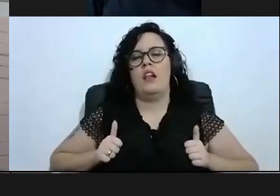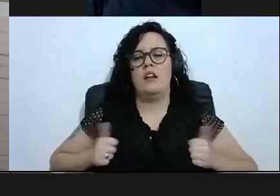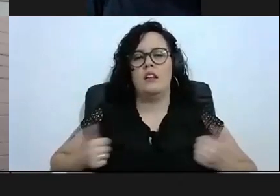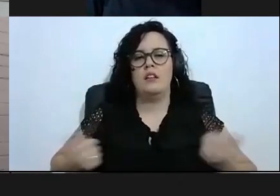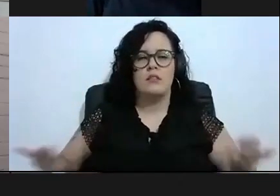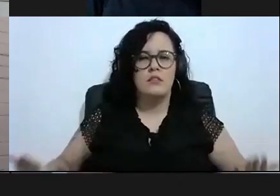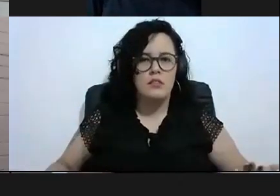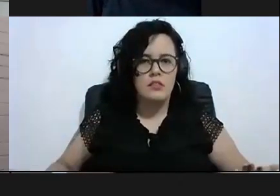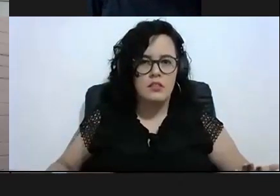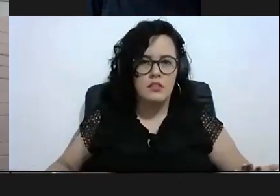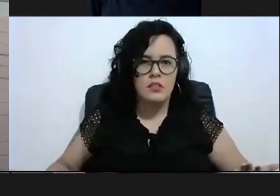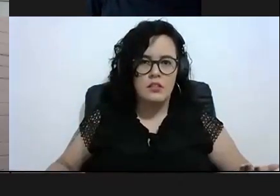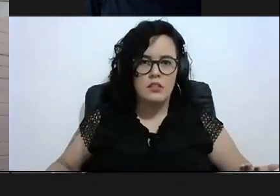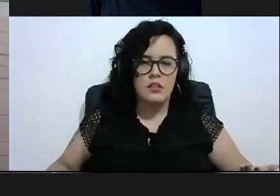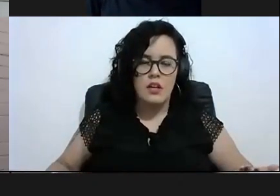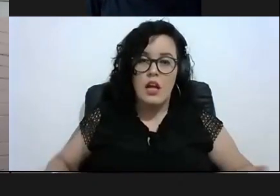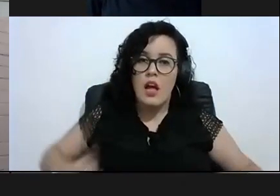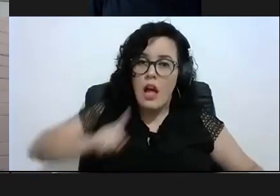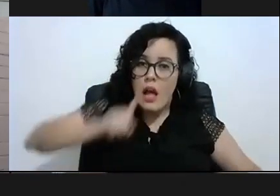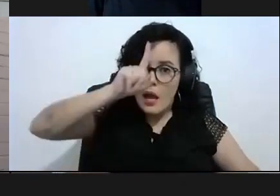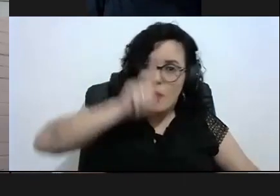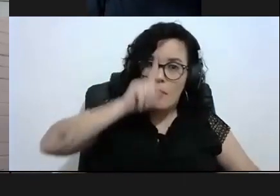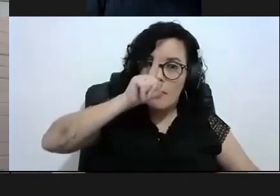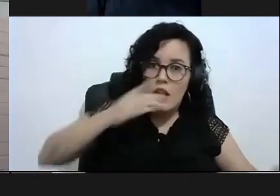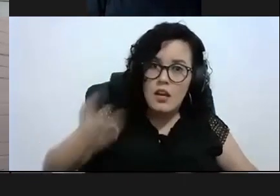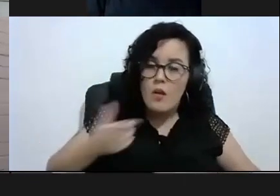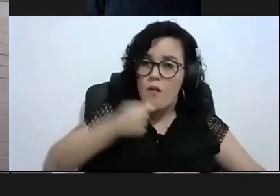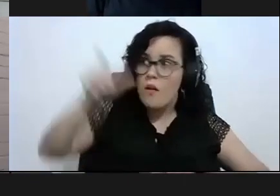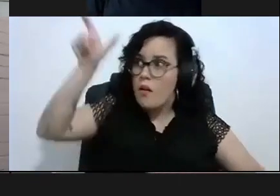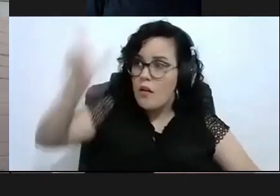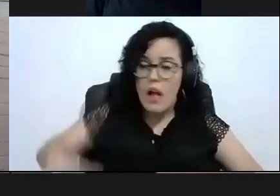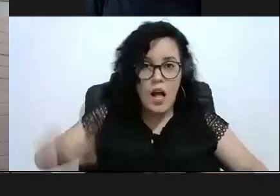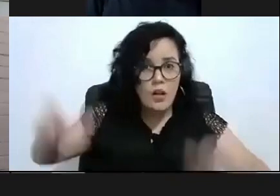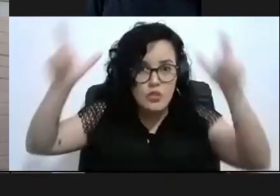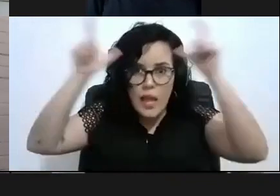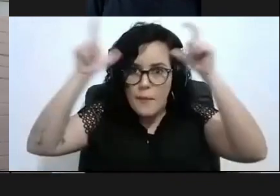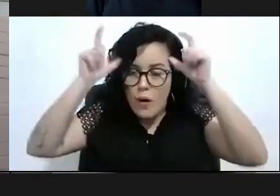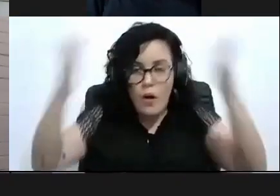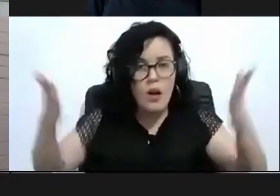É, gente, é perigoso, esse homem é um demônio.